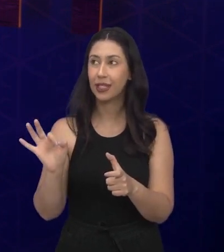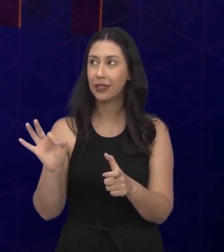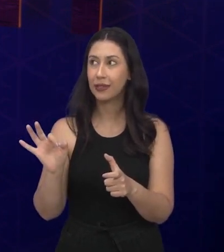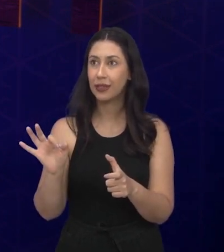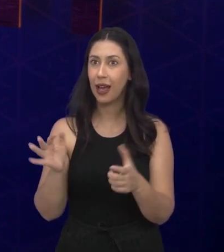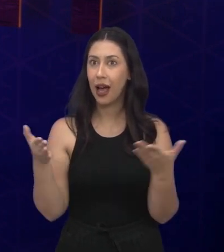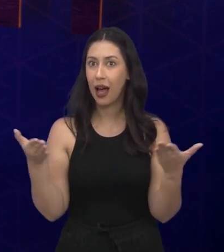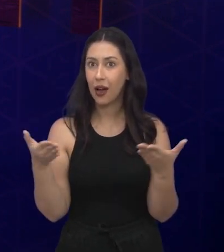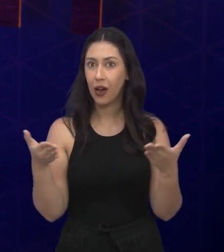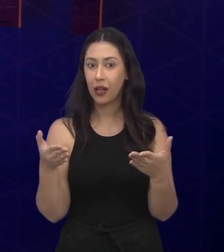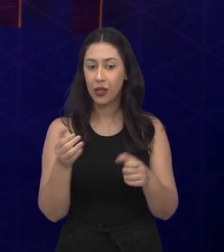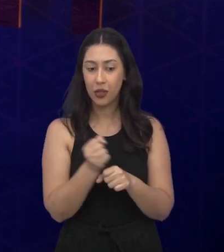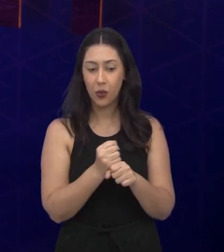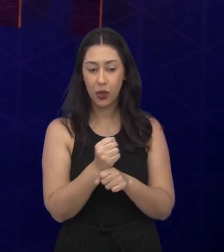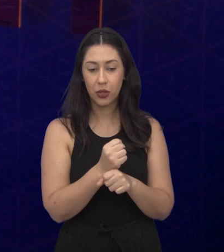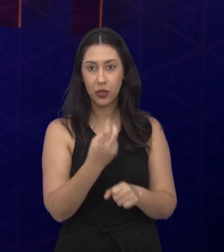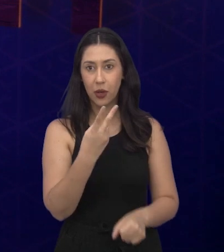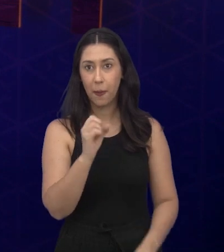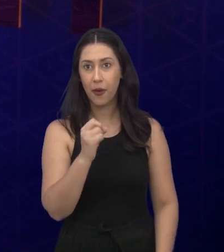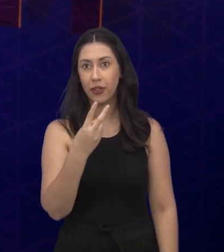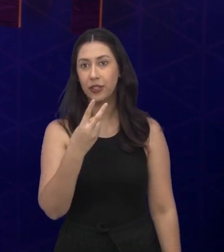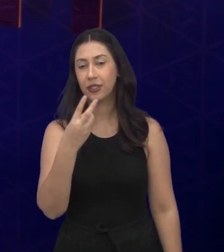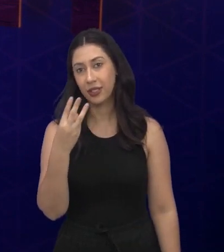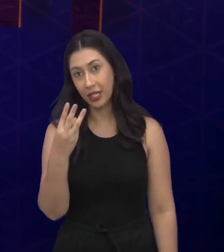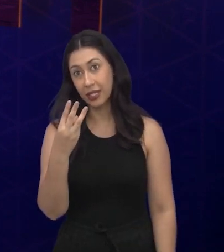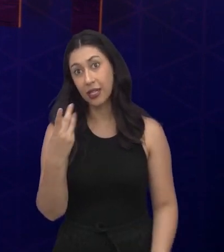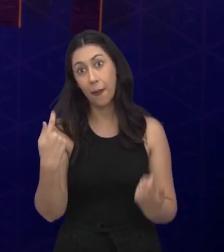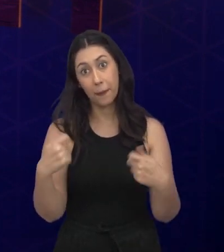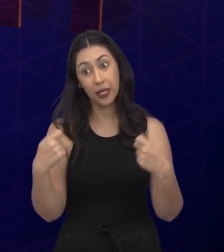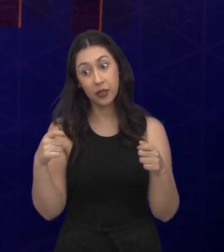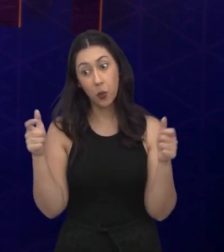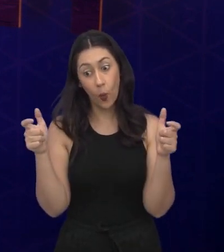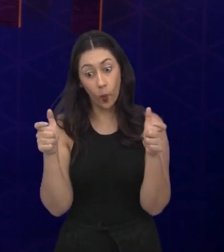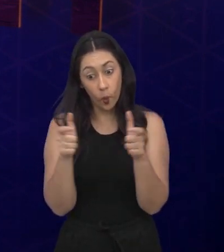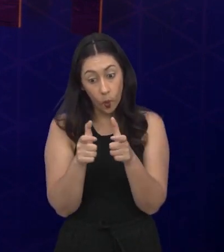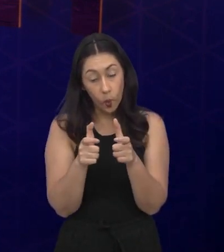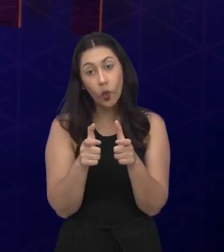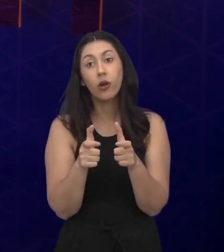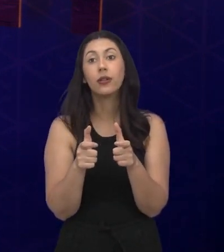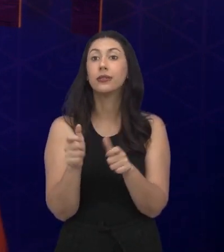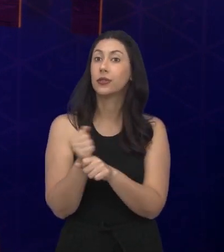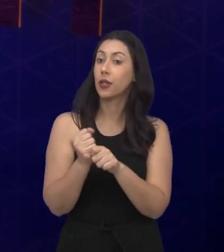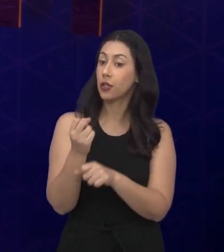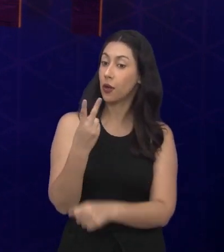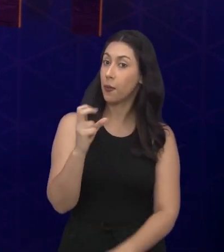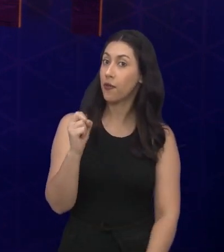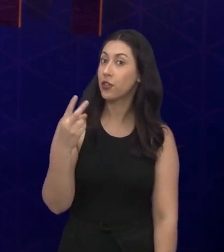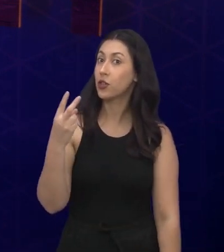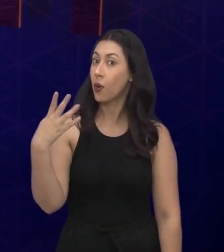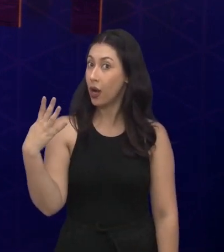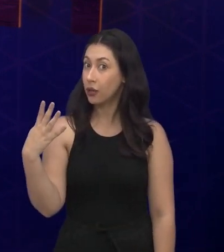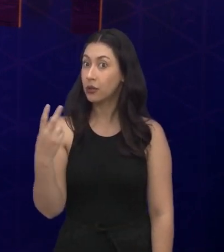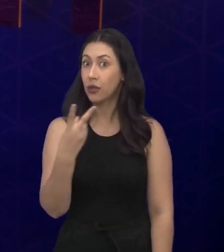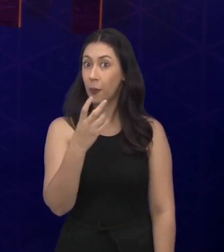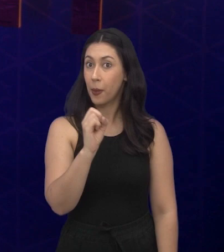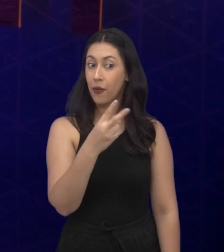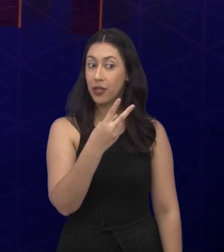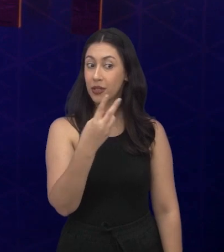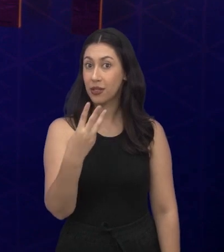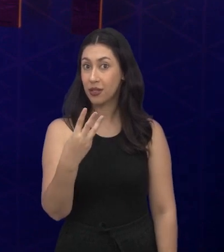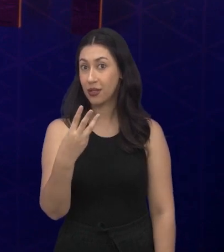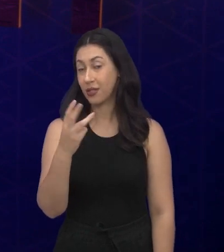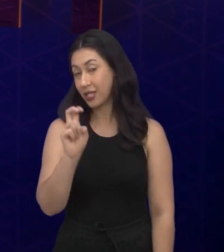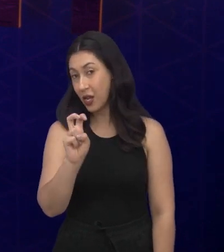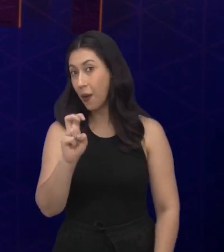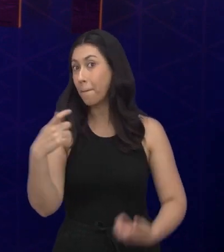em 2022. Nesse ano 2024, né, 2023 a gente já tem que ter reduzido bastante. 2024, 2025